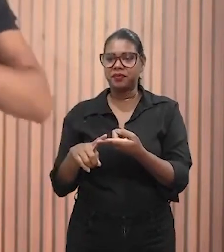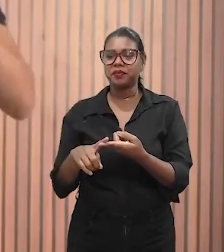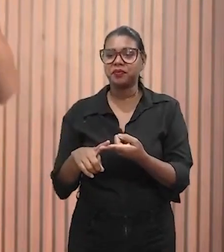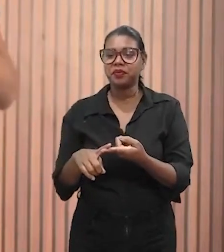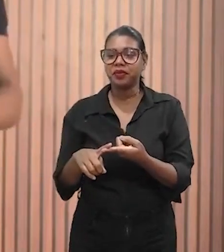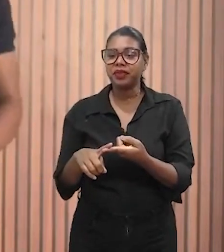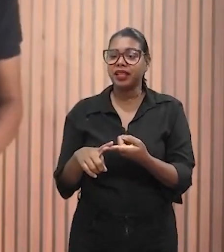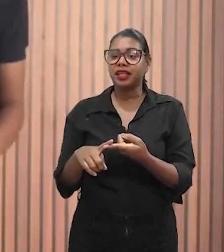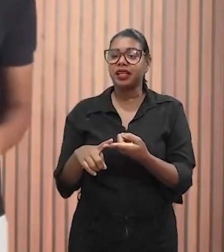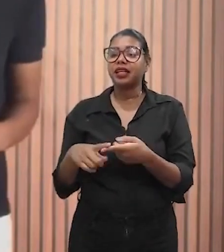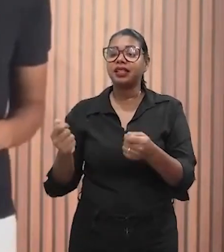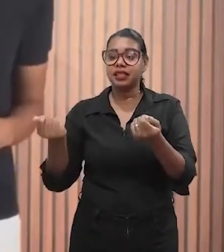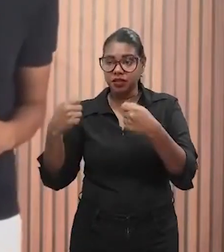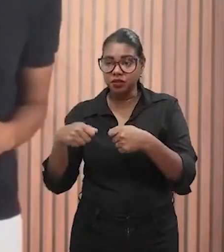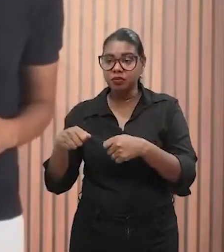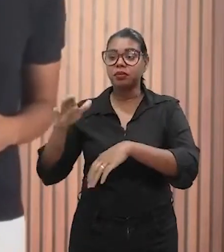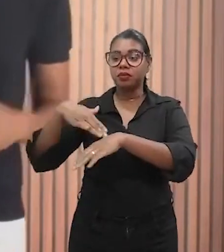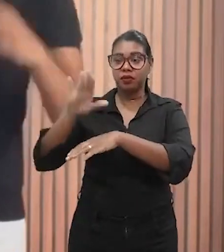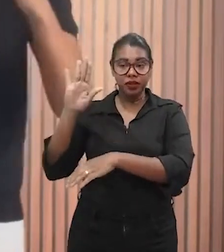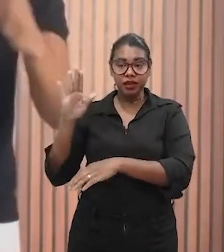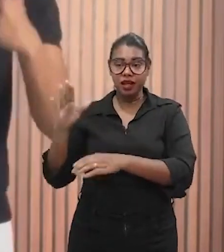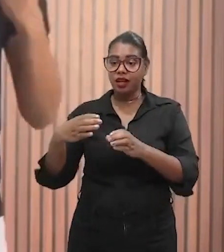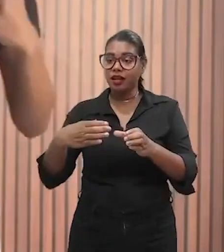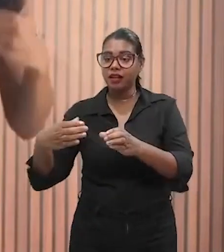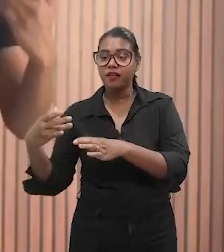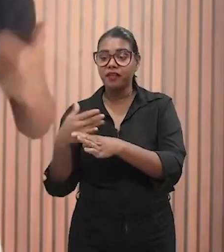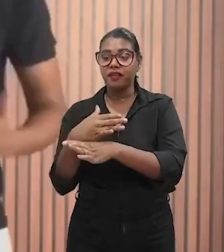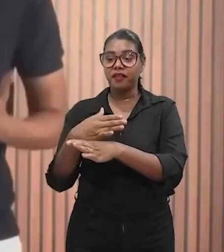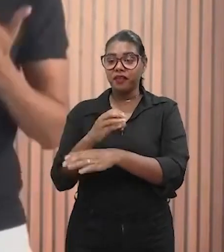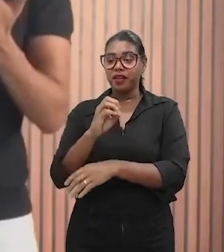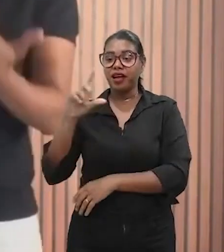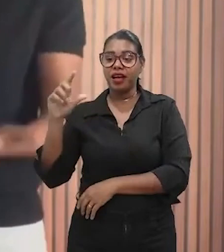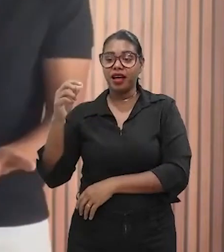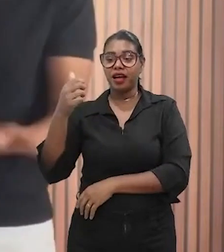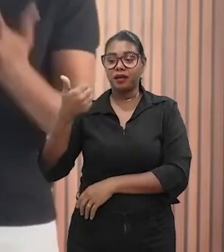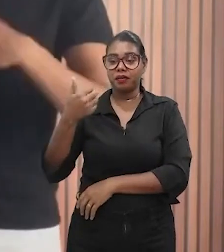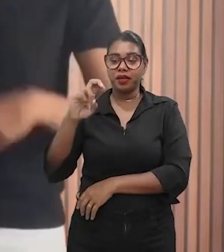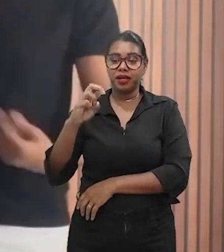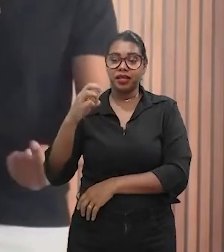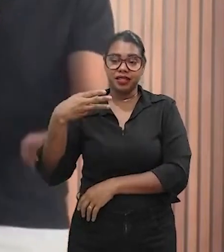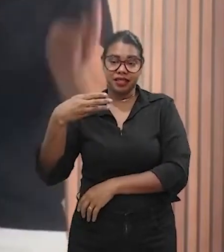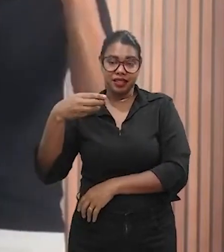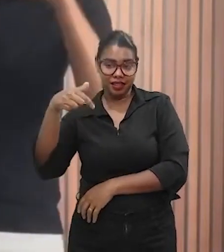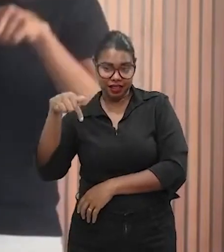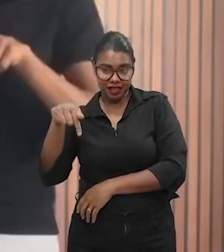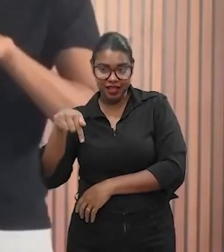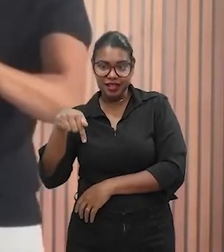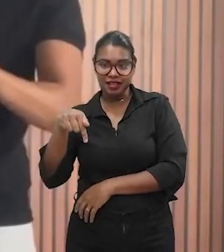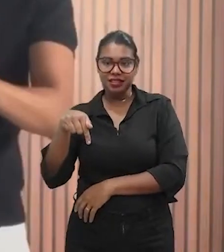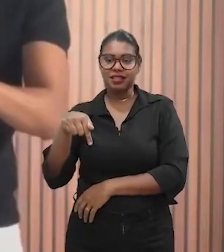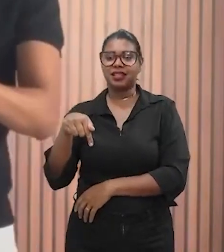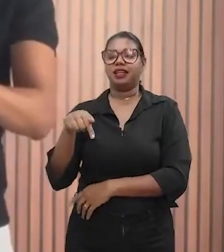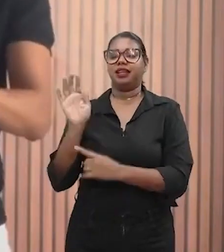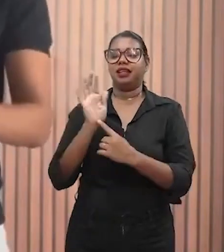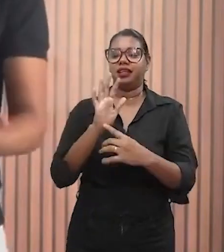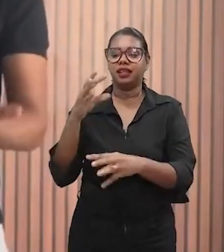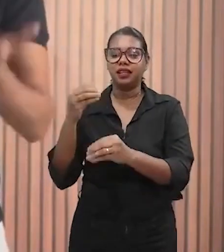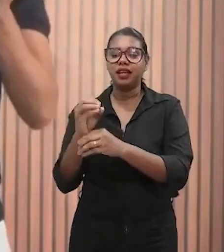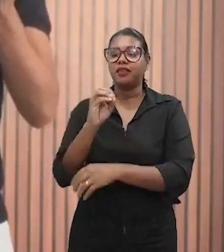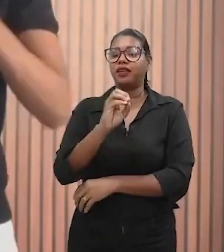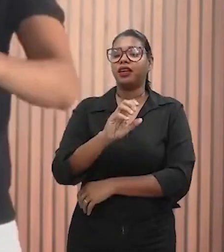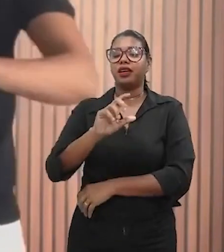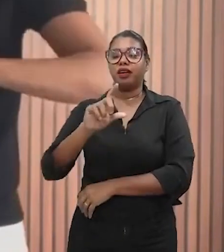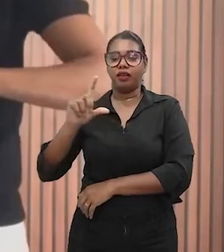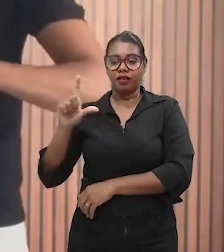disse, rapaz, a gente pode levar esse negócio aqui à vila. E aí em 1537, Duarte Coelho vai elevar Olinda